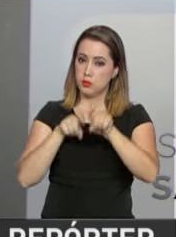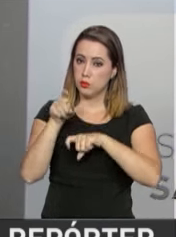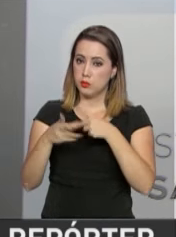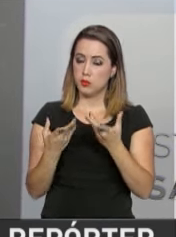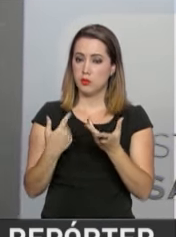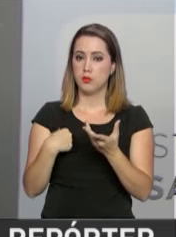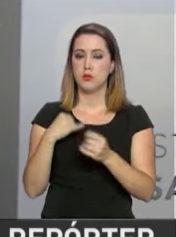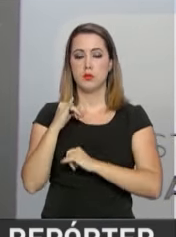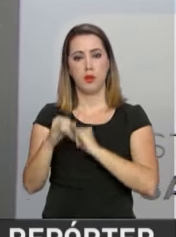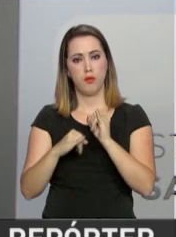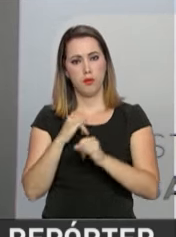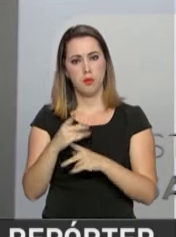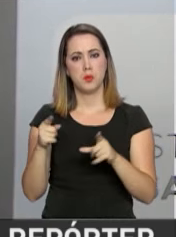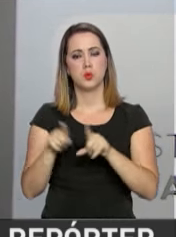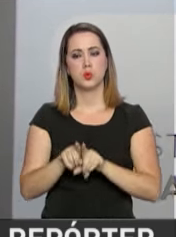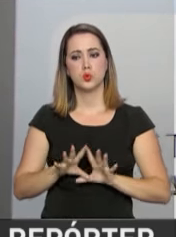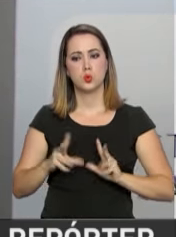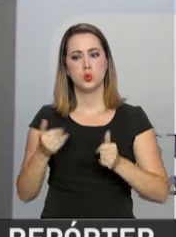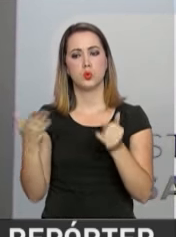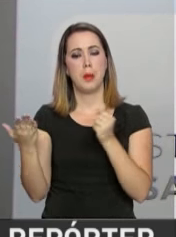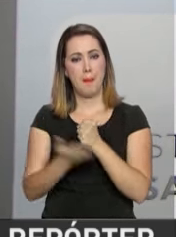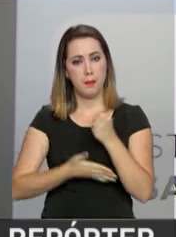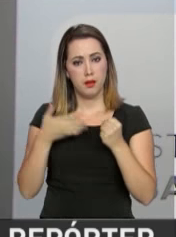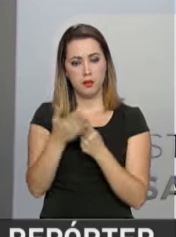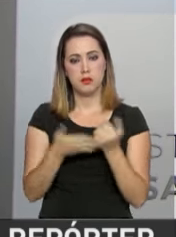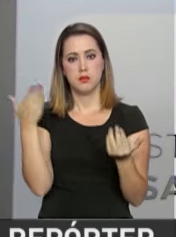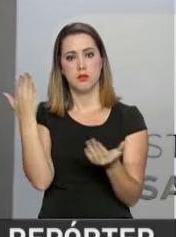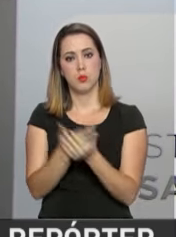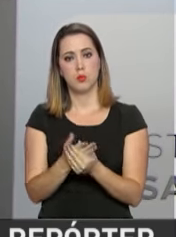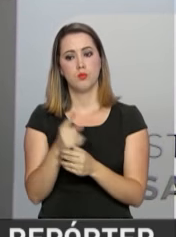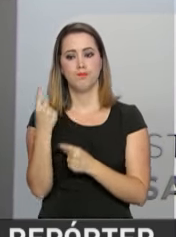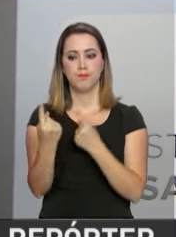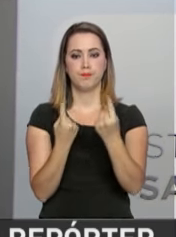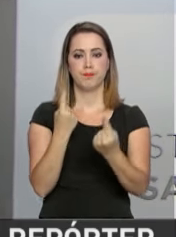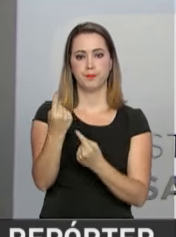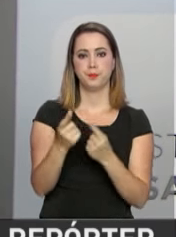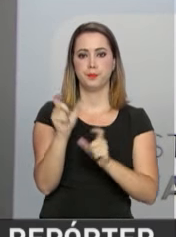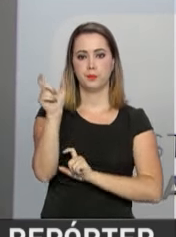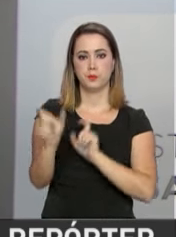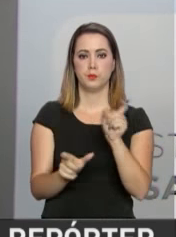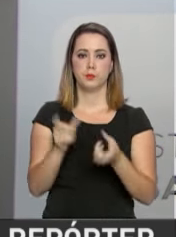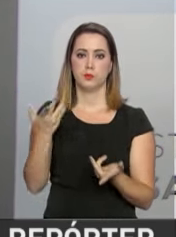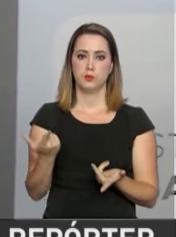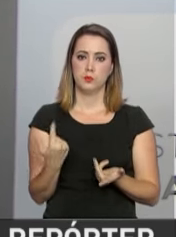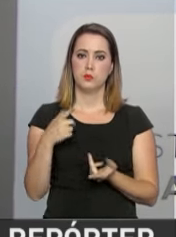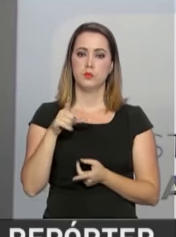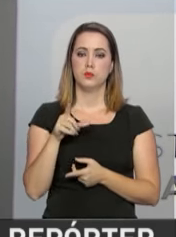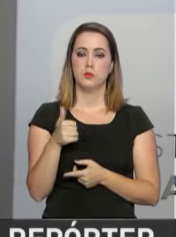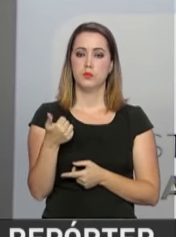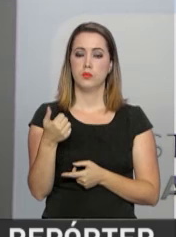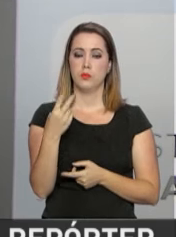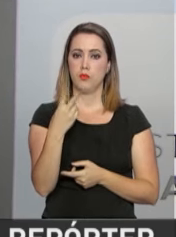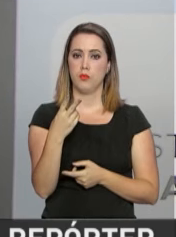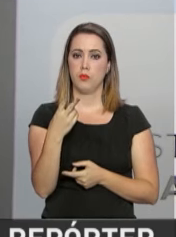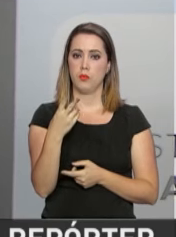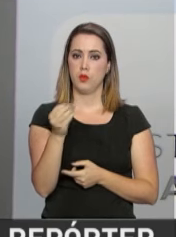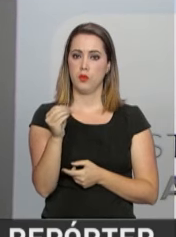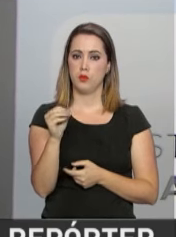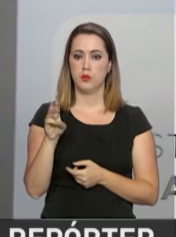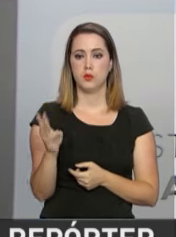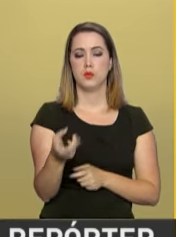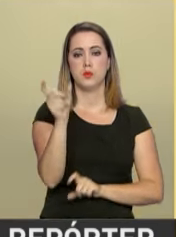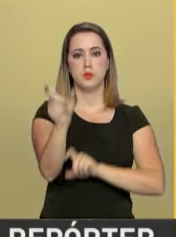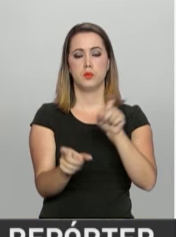base do ponto eletrônico onde estarão registadas cada prontuário eletrônico de cada um dos 200 milhões de cartões